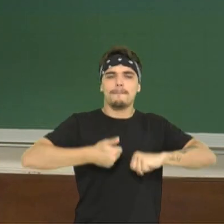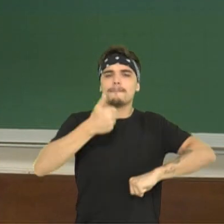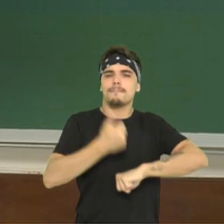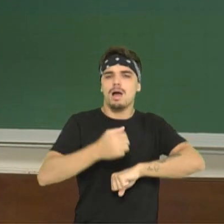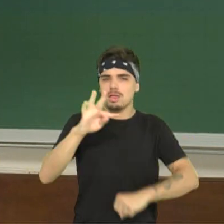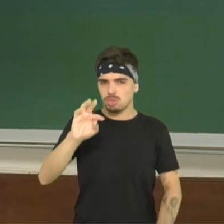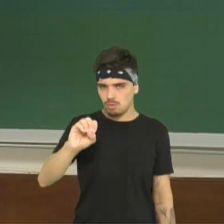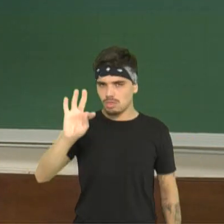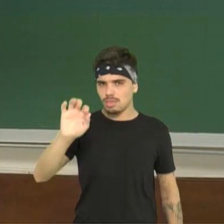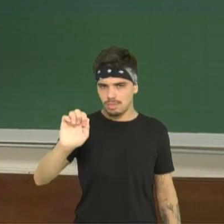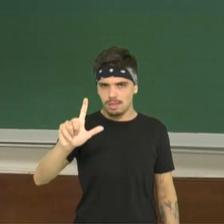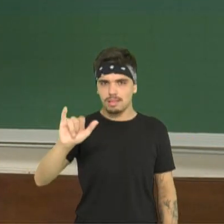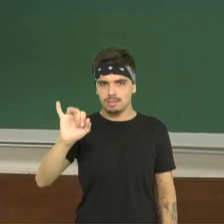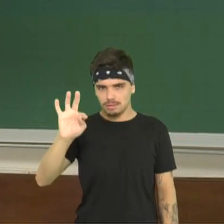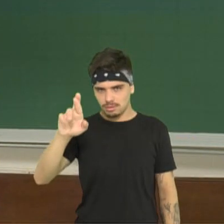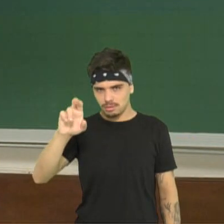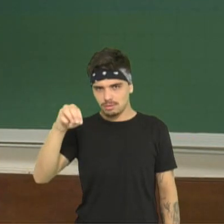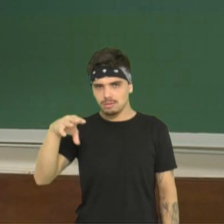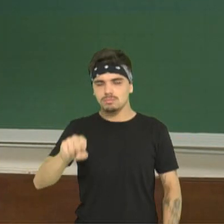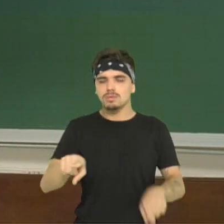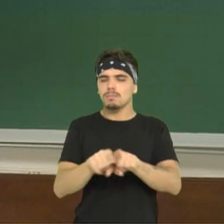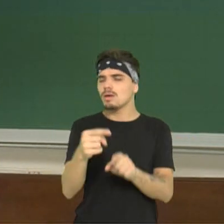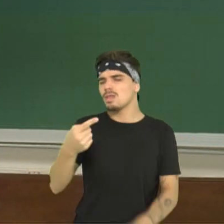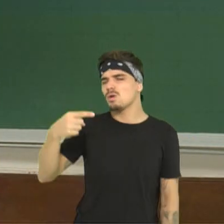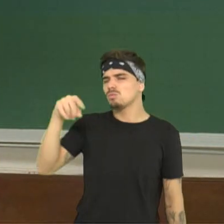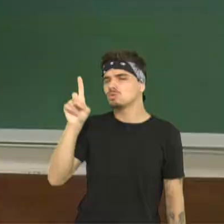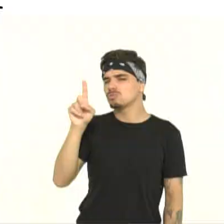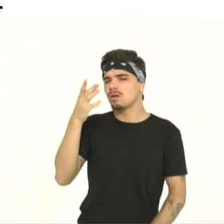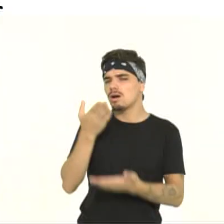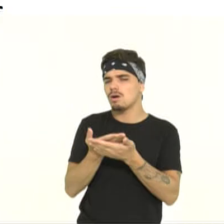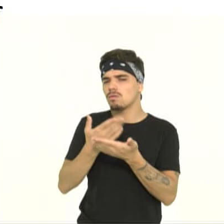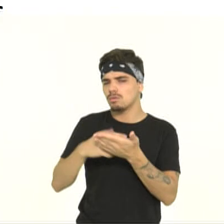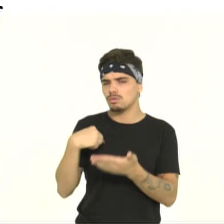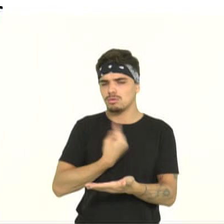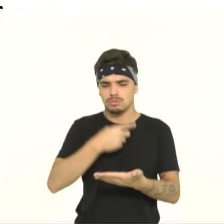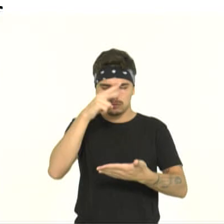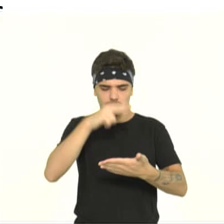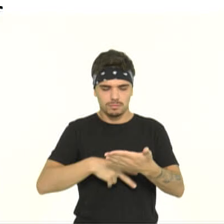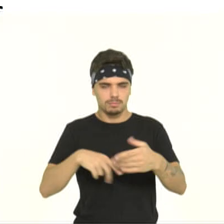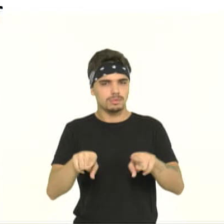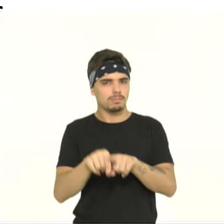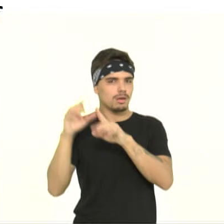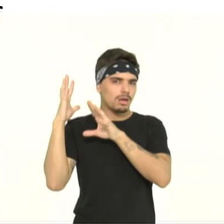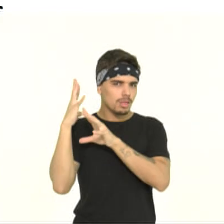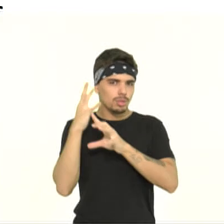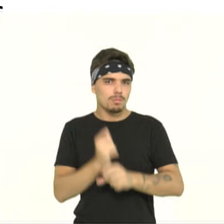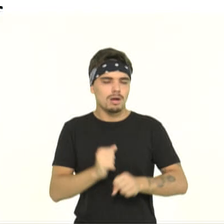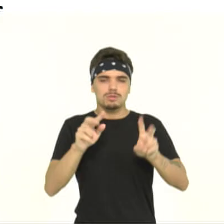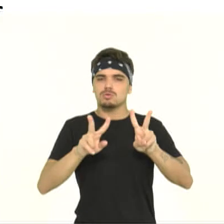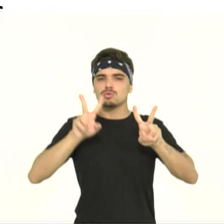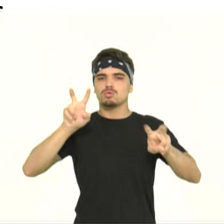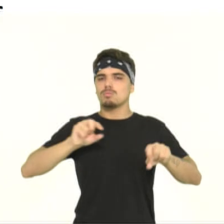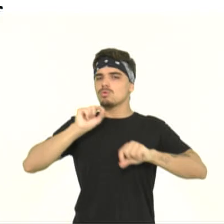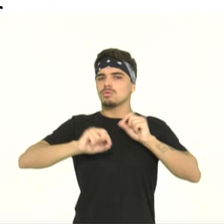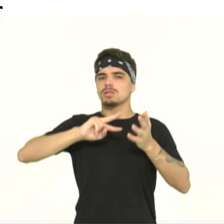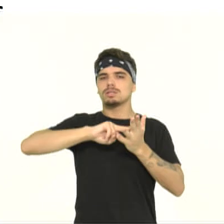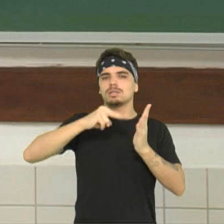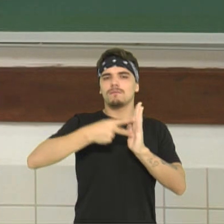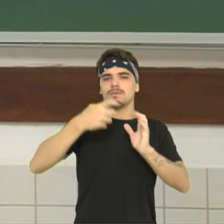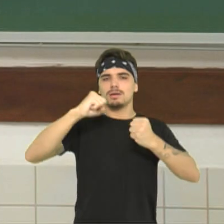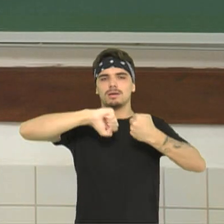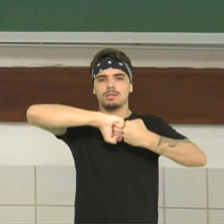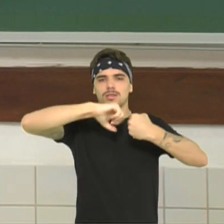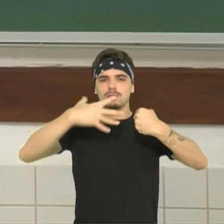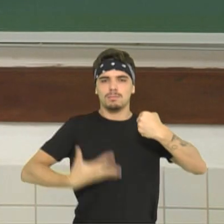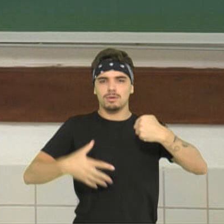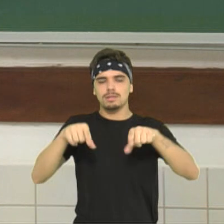e as características que a gente viu na última aula. Na aula passada, então, a gente fez aí uma retomada sobre o que é a democracia,